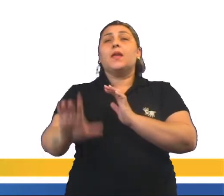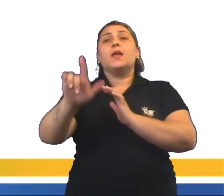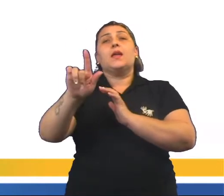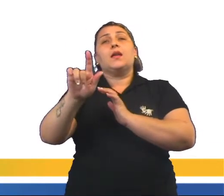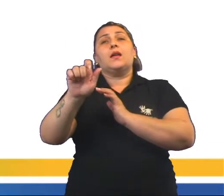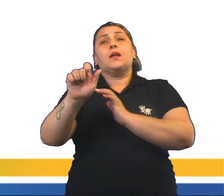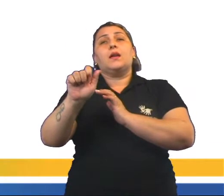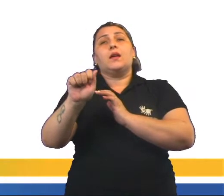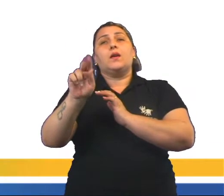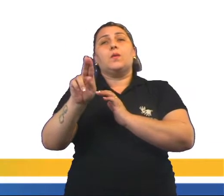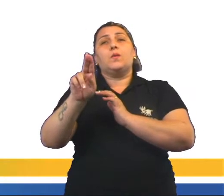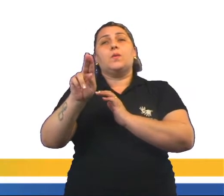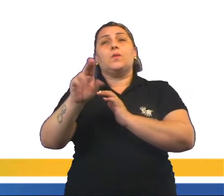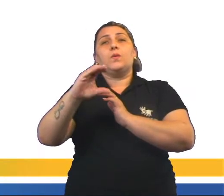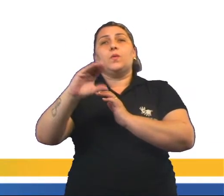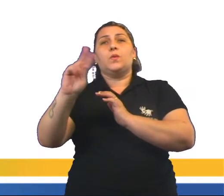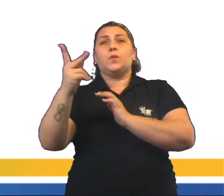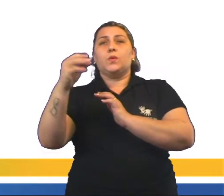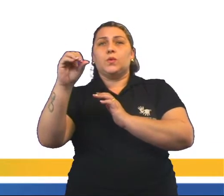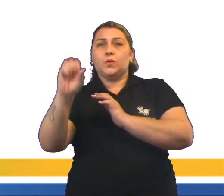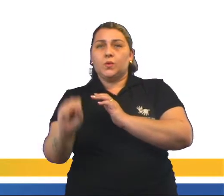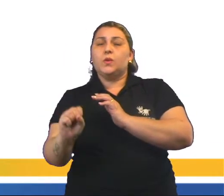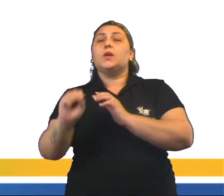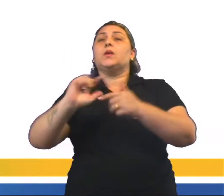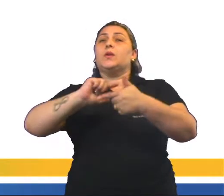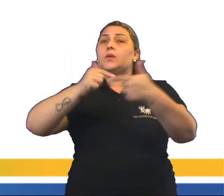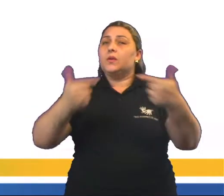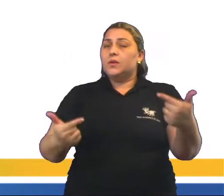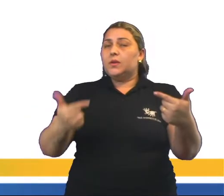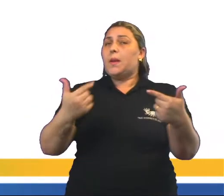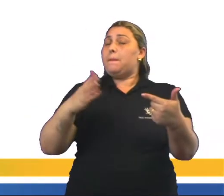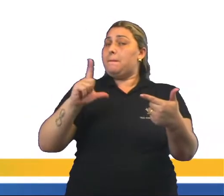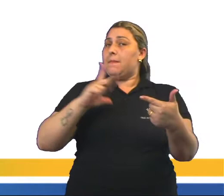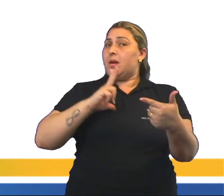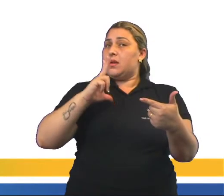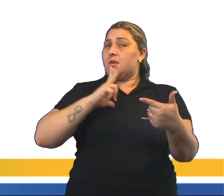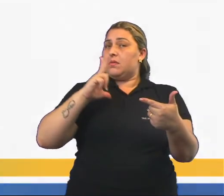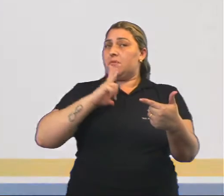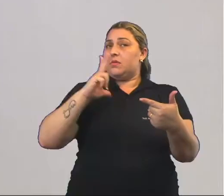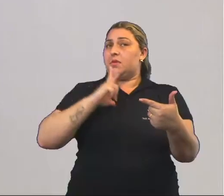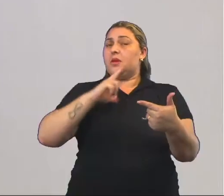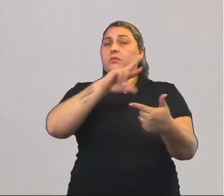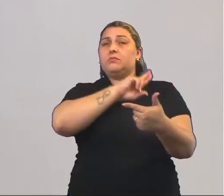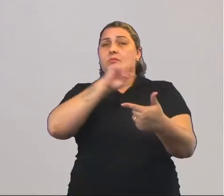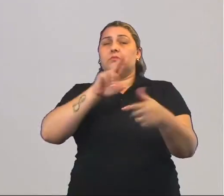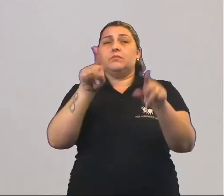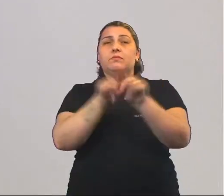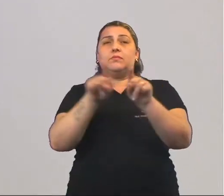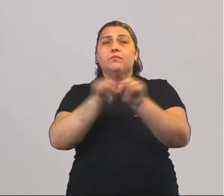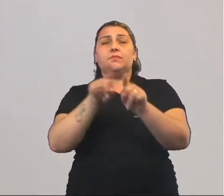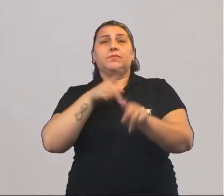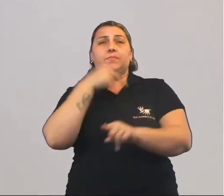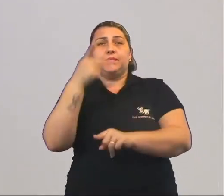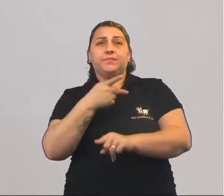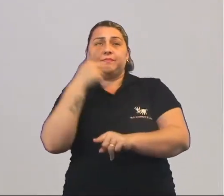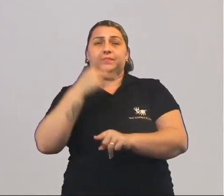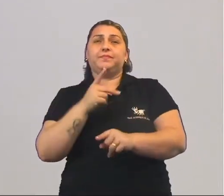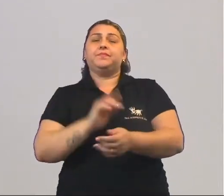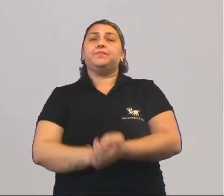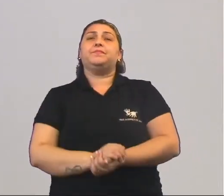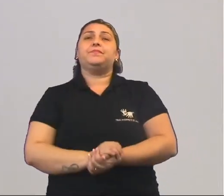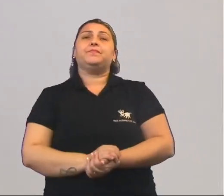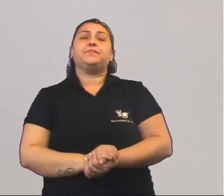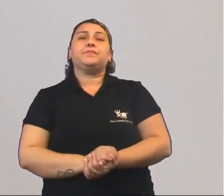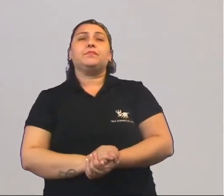são um exemplo disso, pois apresentam costumes e tradições religiosas muito particulares. Quando a gente fala da